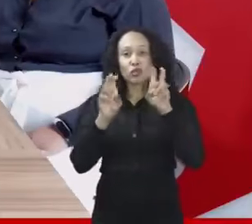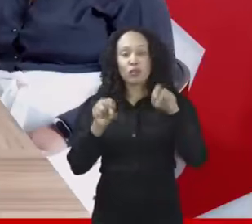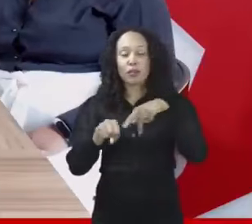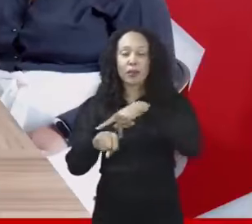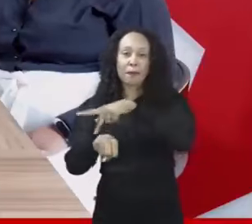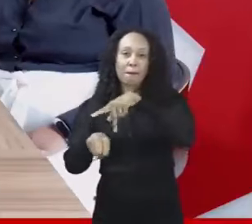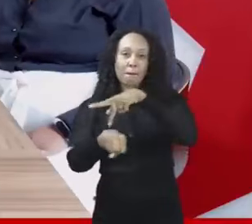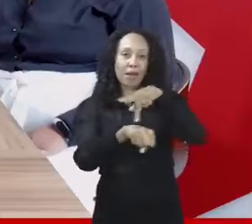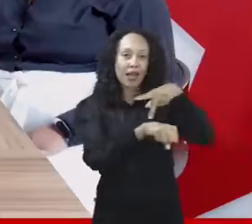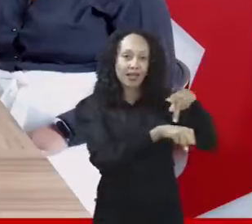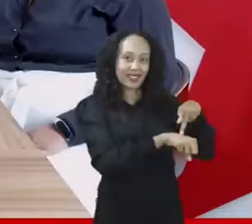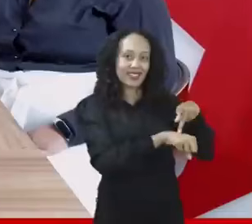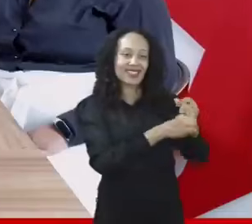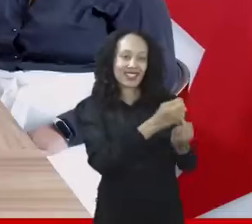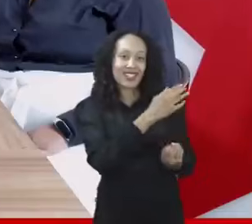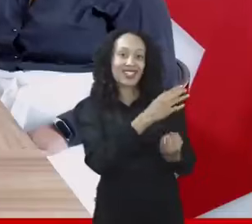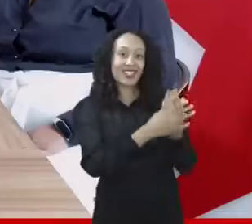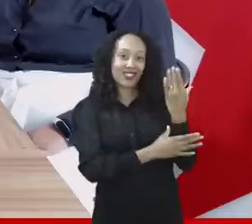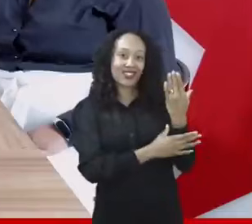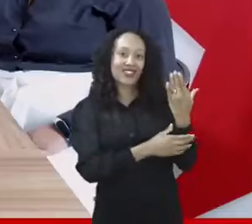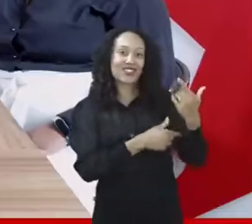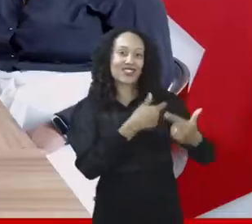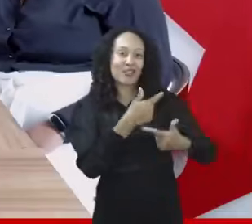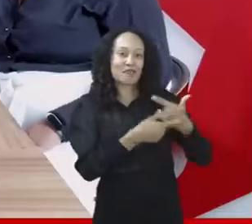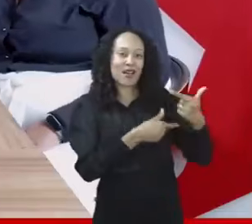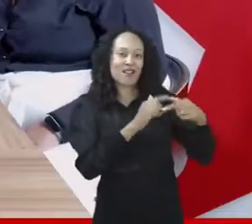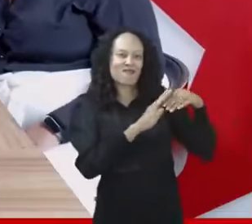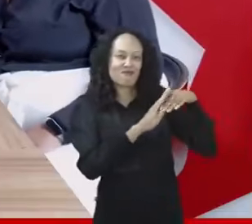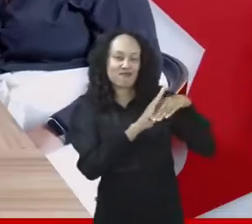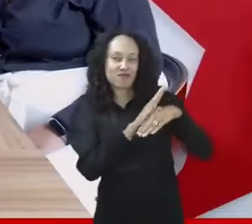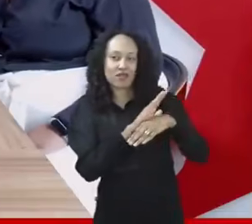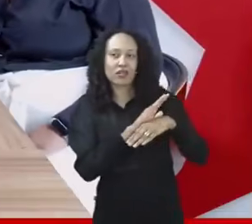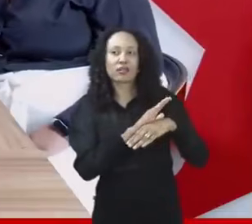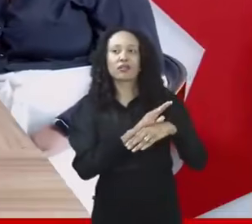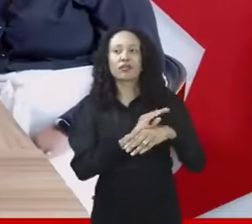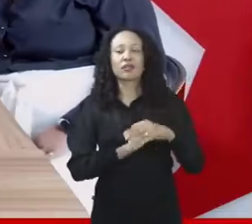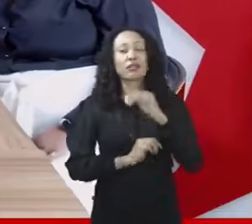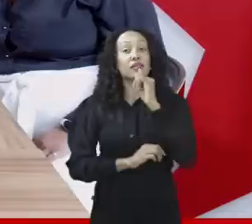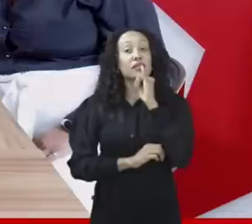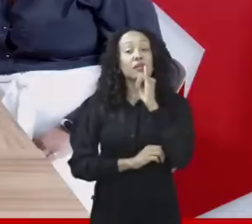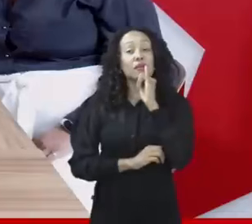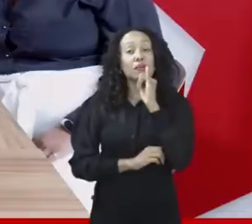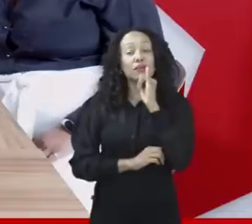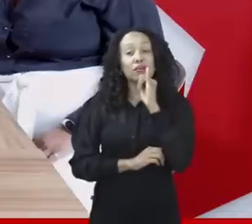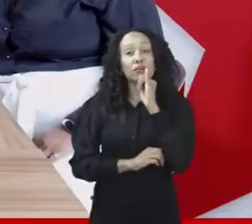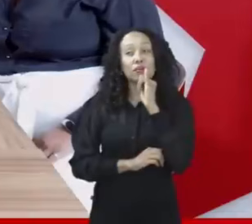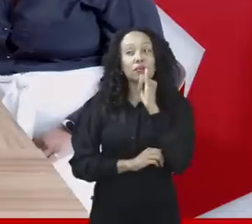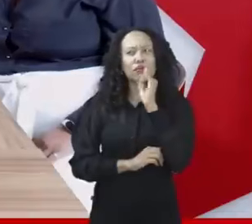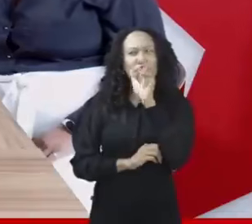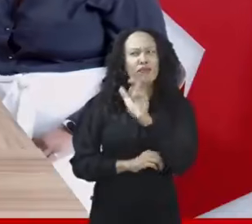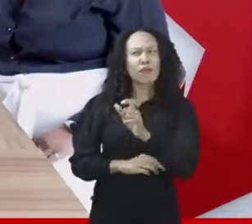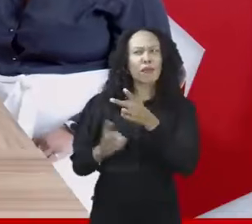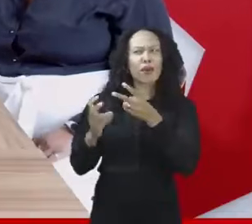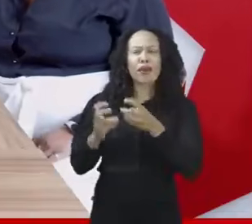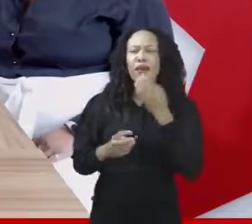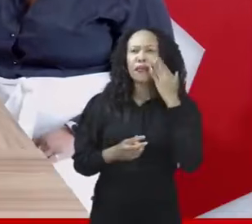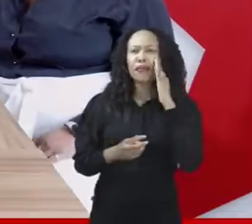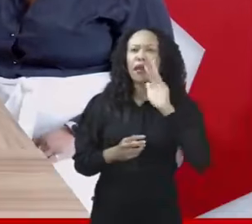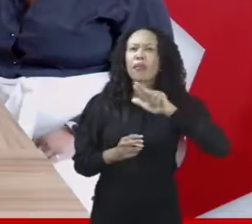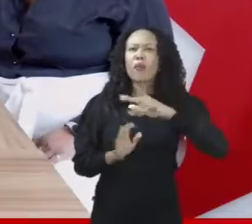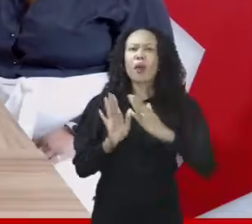que implementaram jornadas de trabalho reduzidas. Para a gente ter como exemplo e entender que não é uma